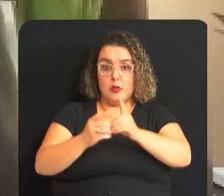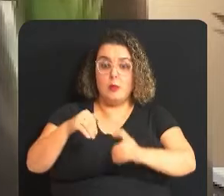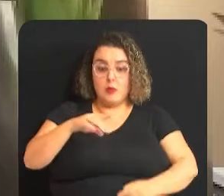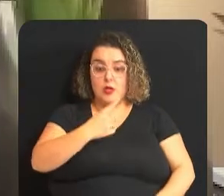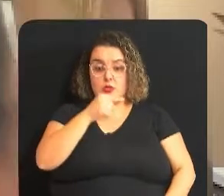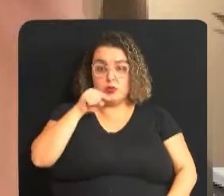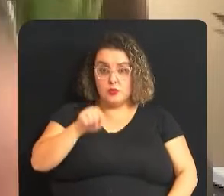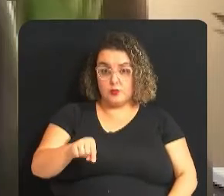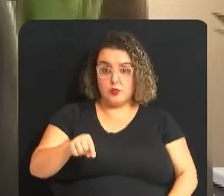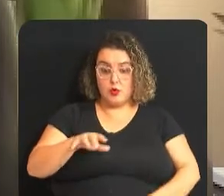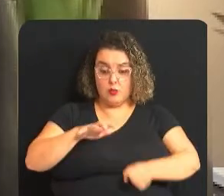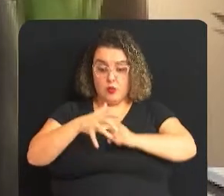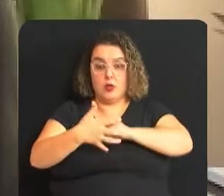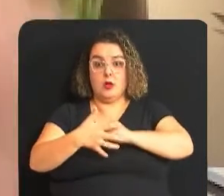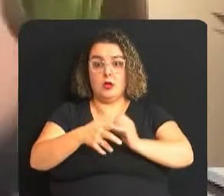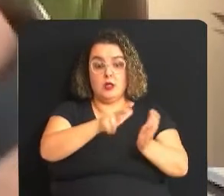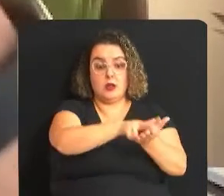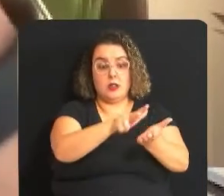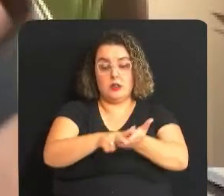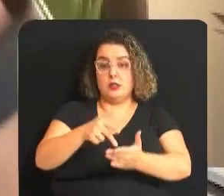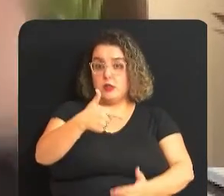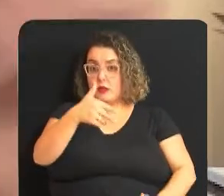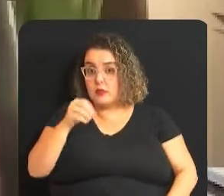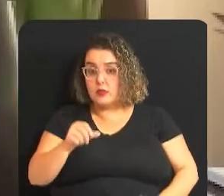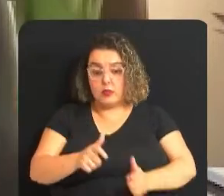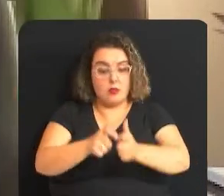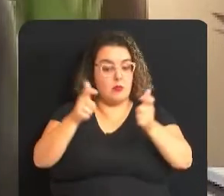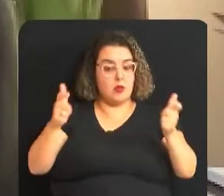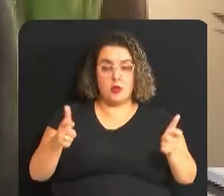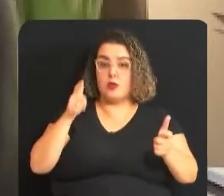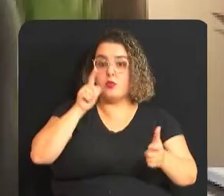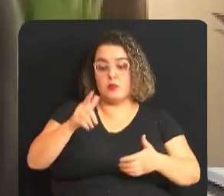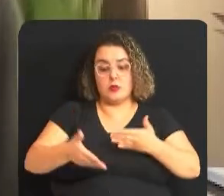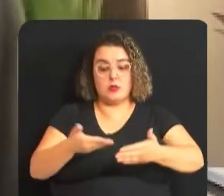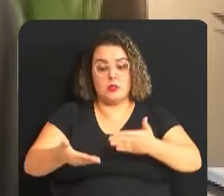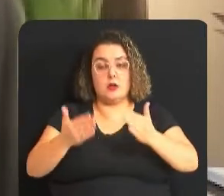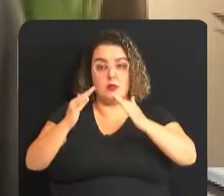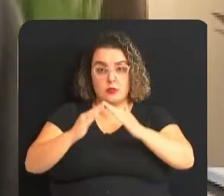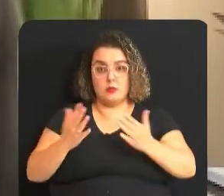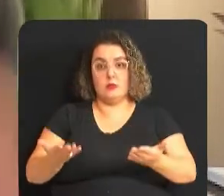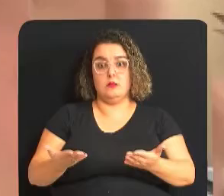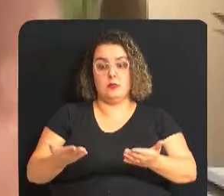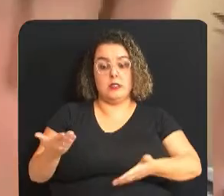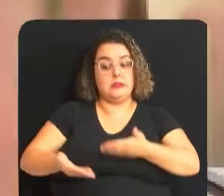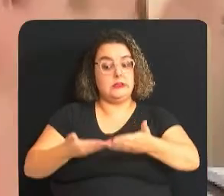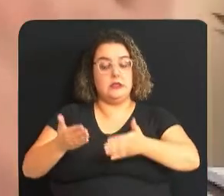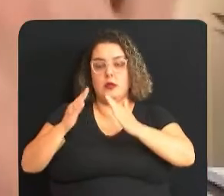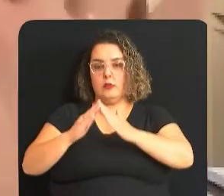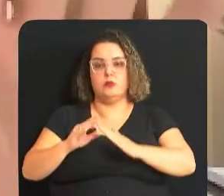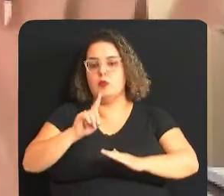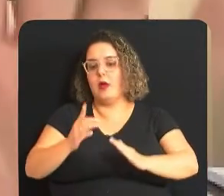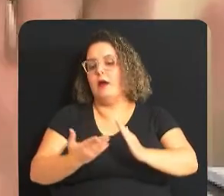com corona, eu internei 20. A maioria a gente conseguiu tratar em casa, mas tratamos em casa, não é fica